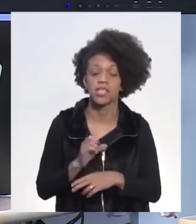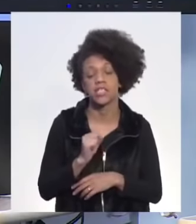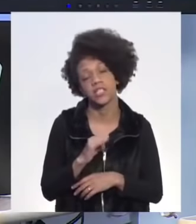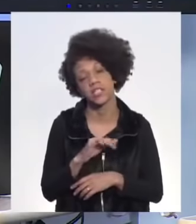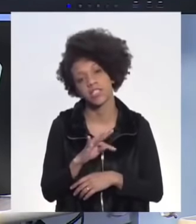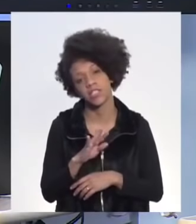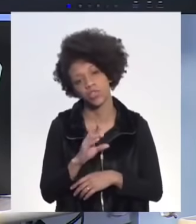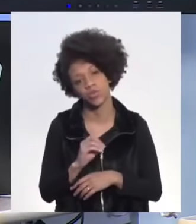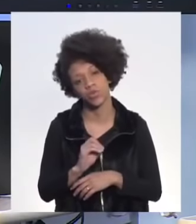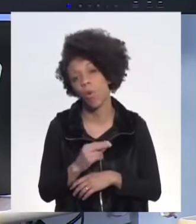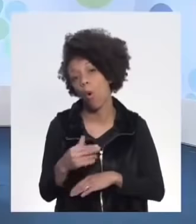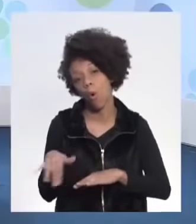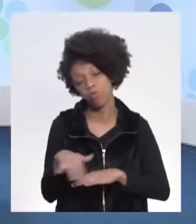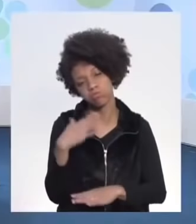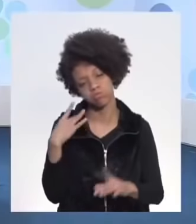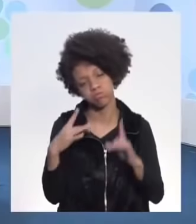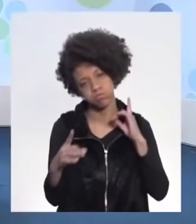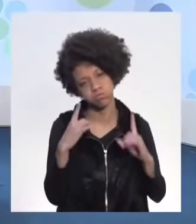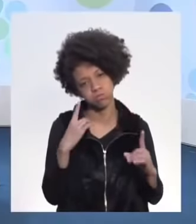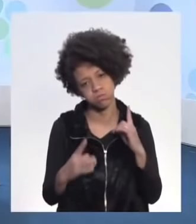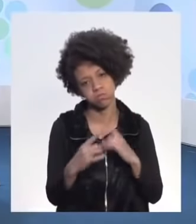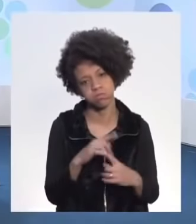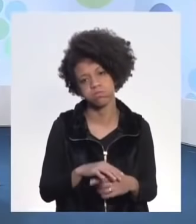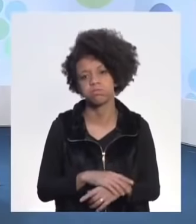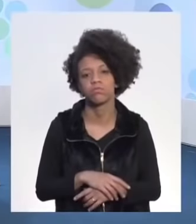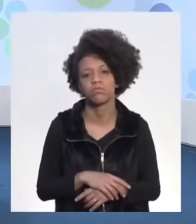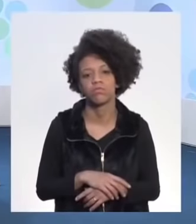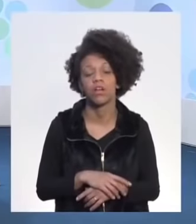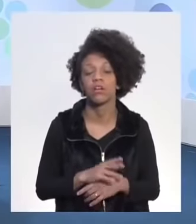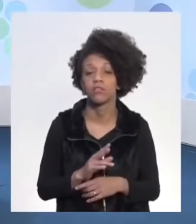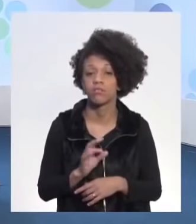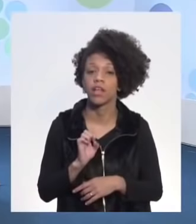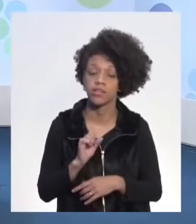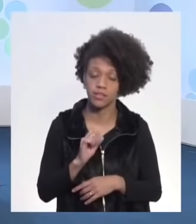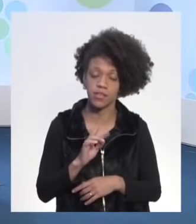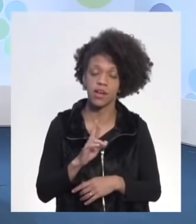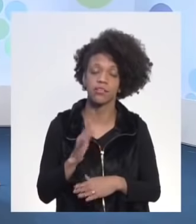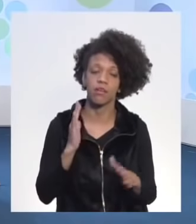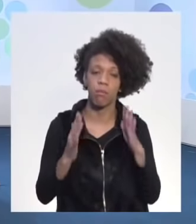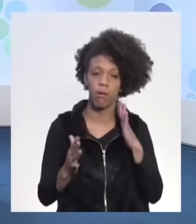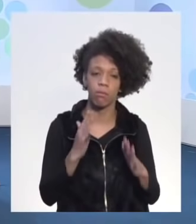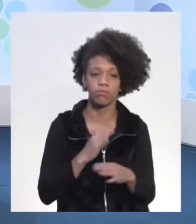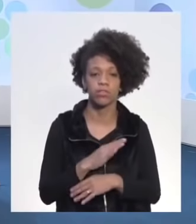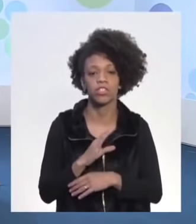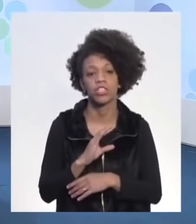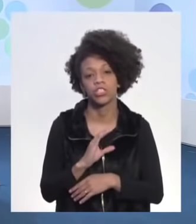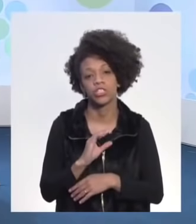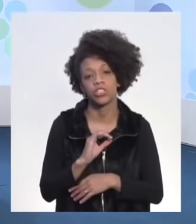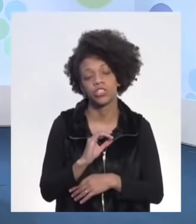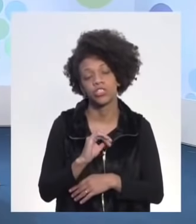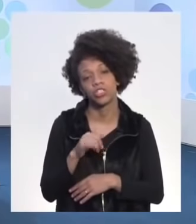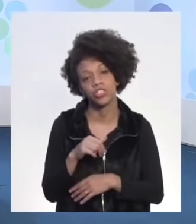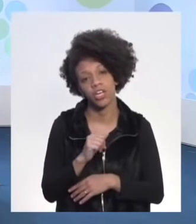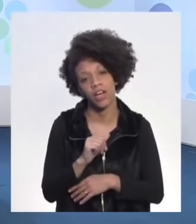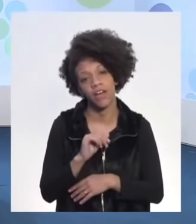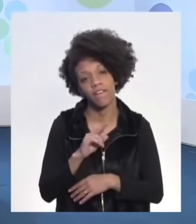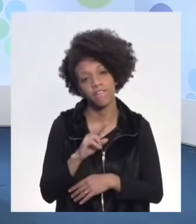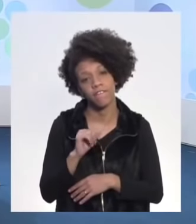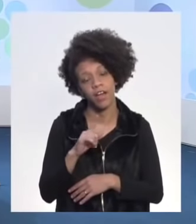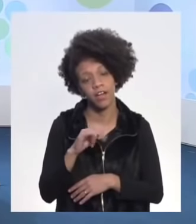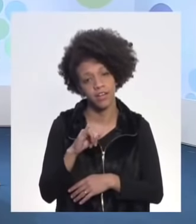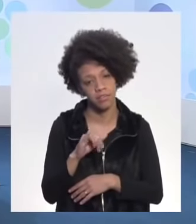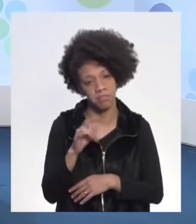algum sítio... Ou na estrada. O José Carlos colocou na estrada. O Eduardo colocou um javali. Interessante javali